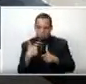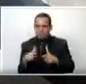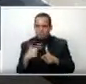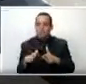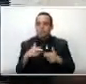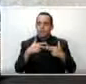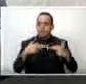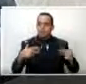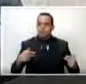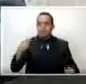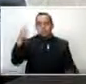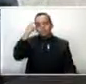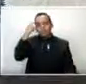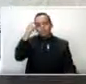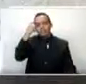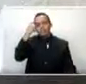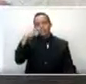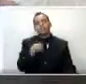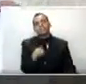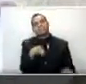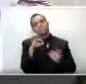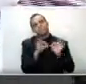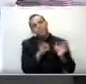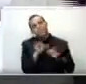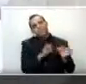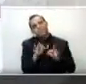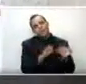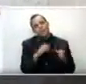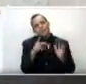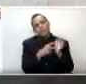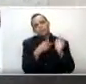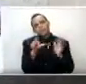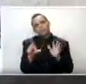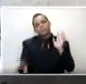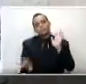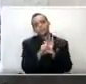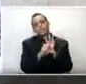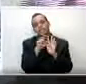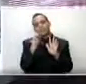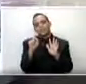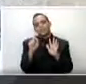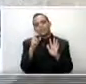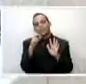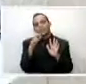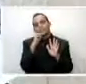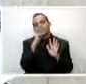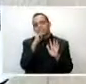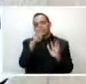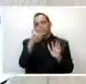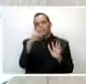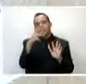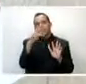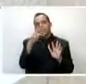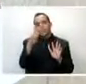Exatamente pensando no bem-estar de todos, elaborei, senhor presidente, um projeto de lei que visa conceder um desconto no IPTU